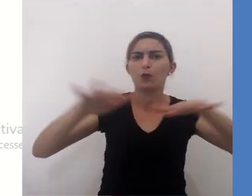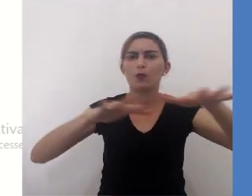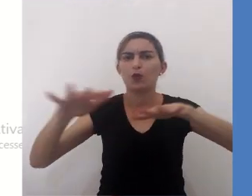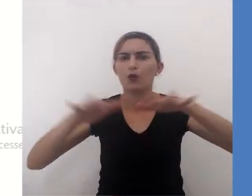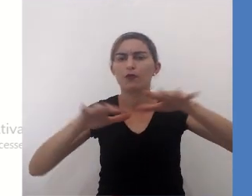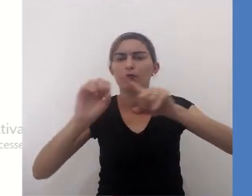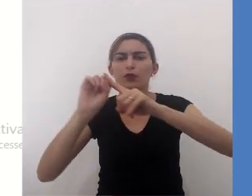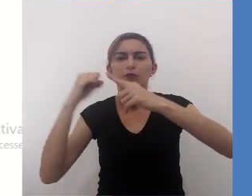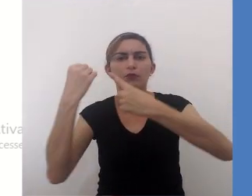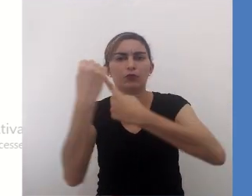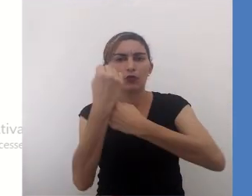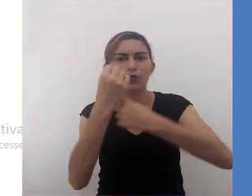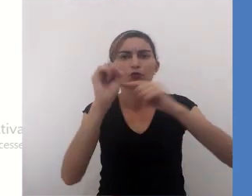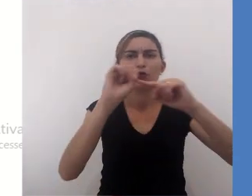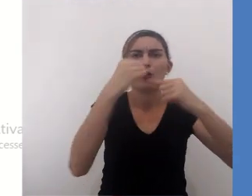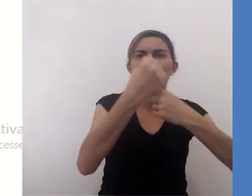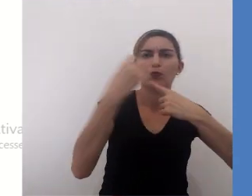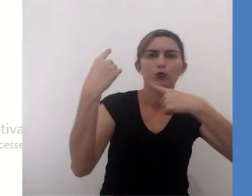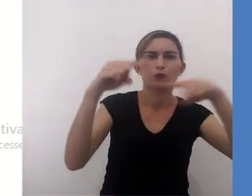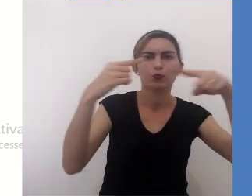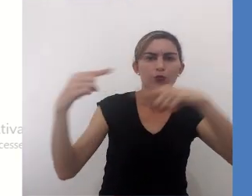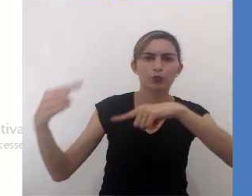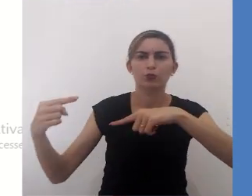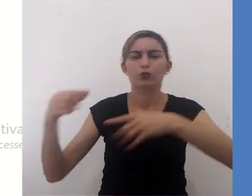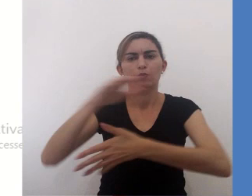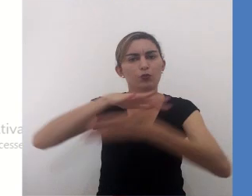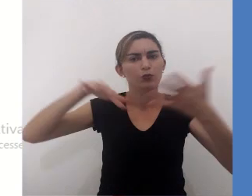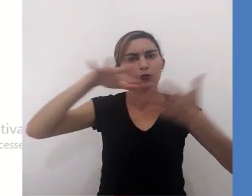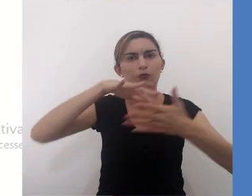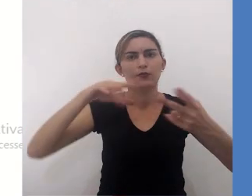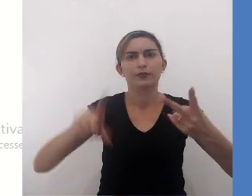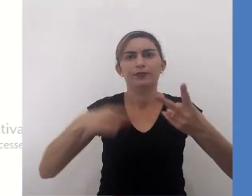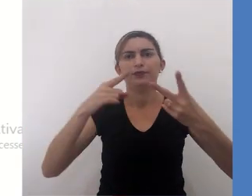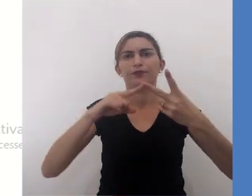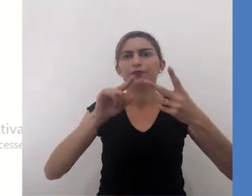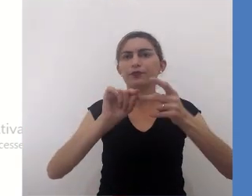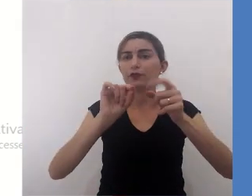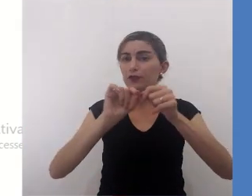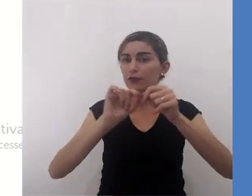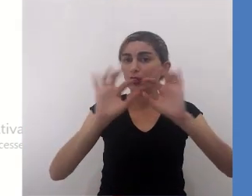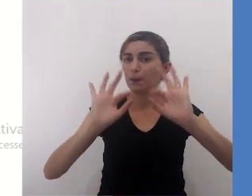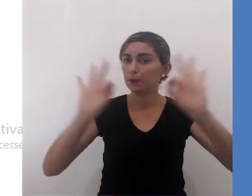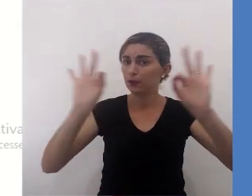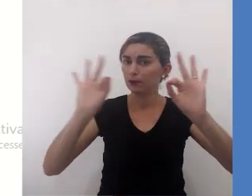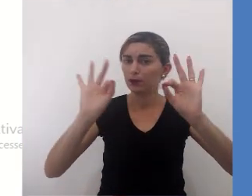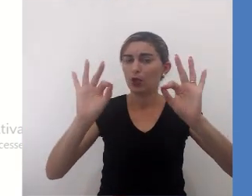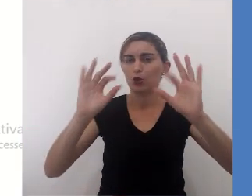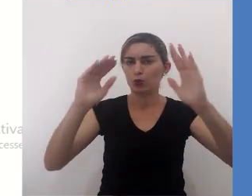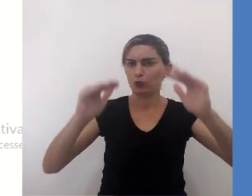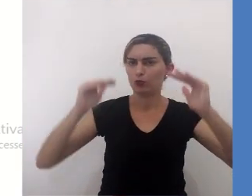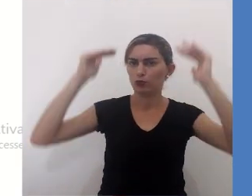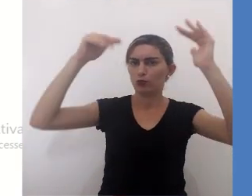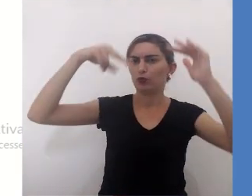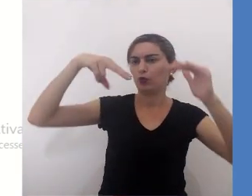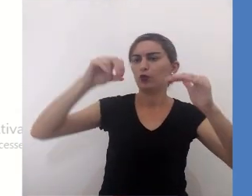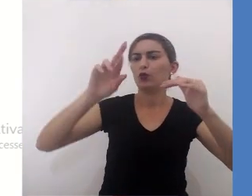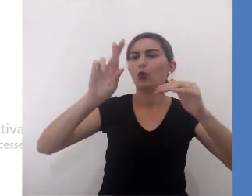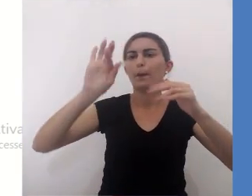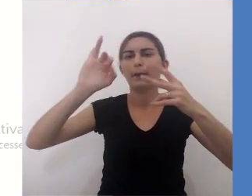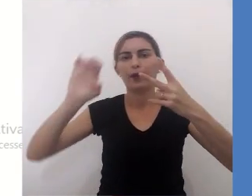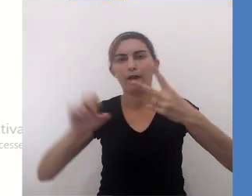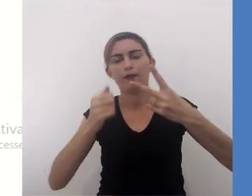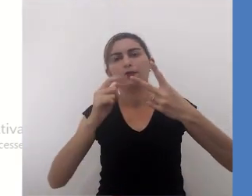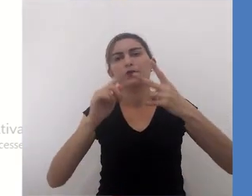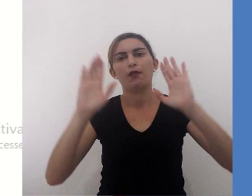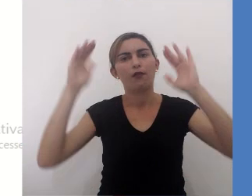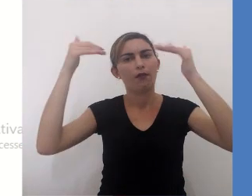os movimentos sociais revolucionários, é isso. Restituir privilégios da nobreza e do